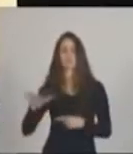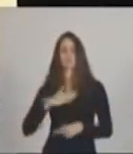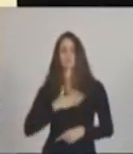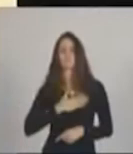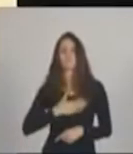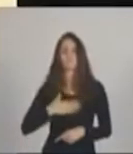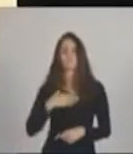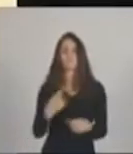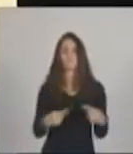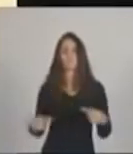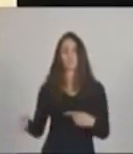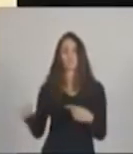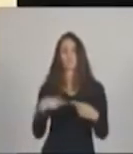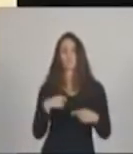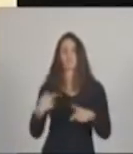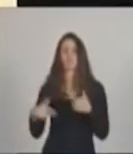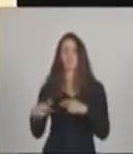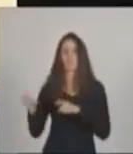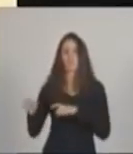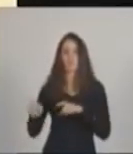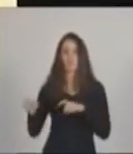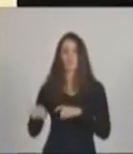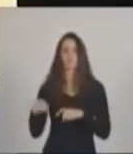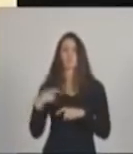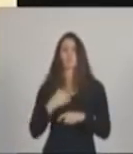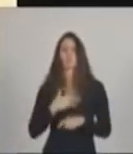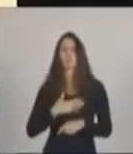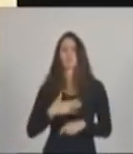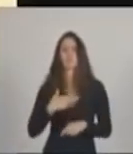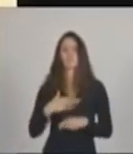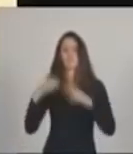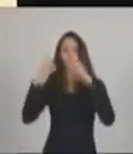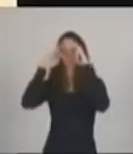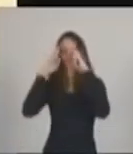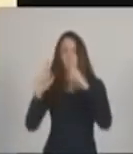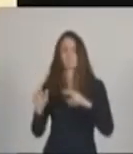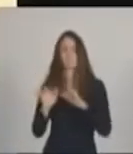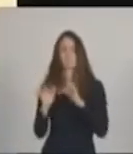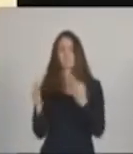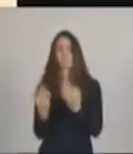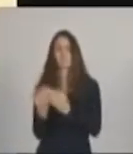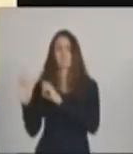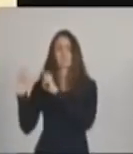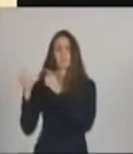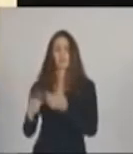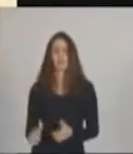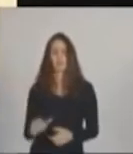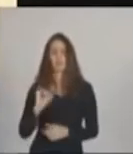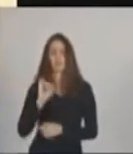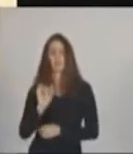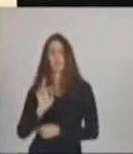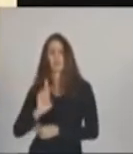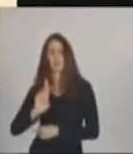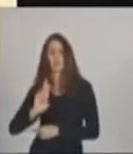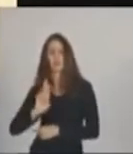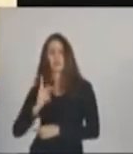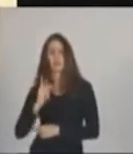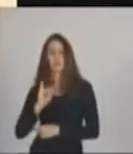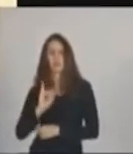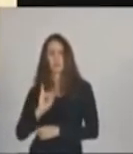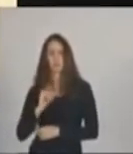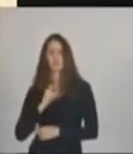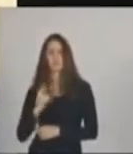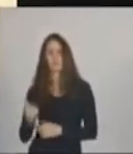gosta da política, produtor rural, muito querido e respeitado, de uma família tradicional de Irupi, que